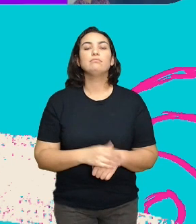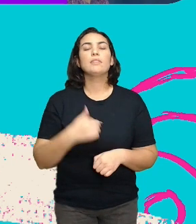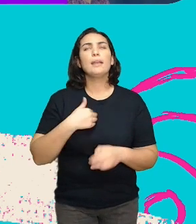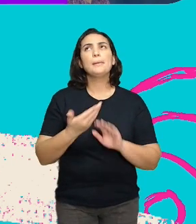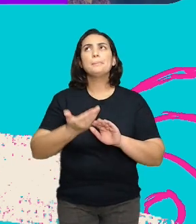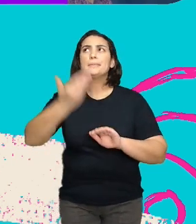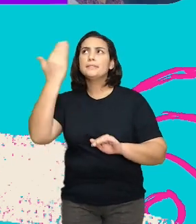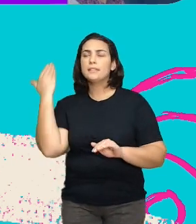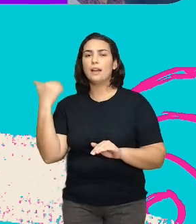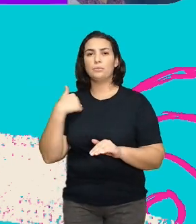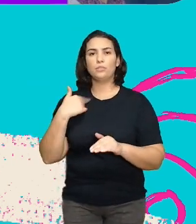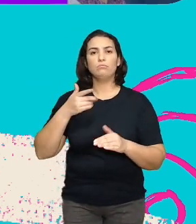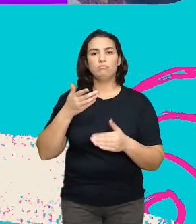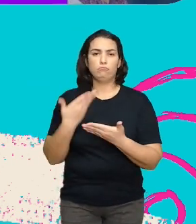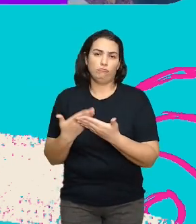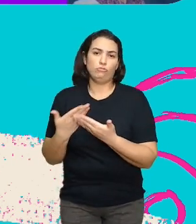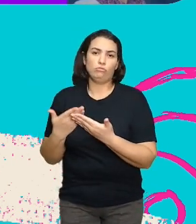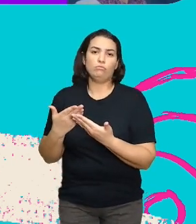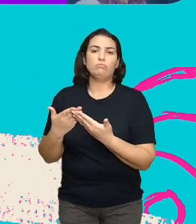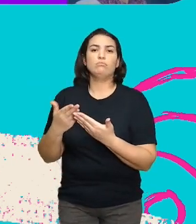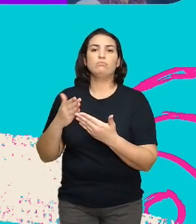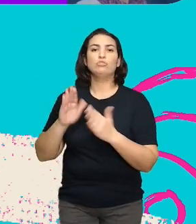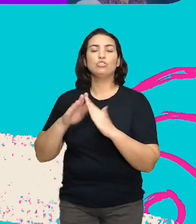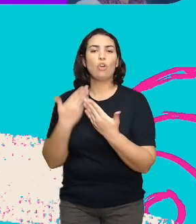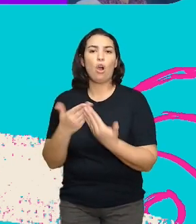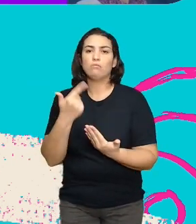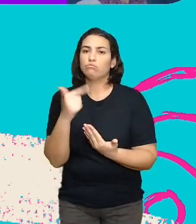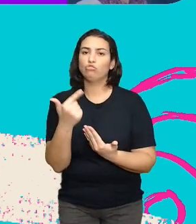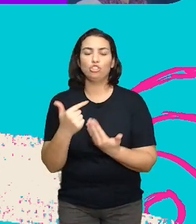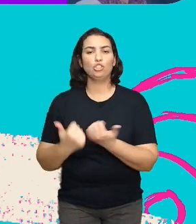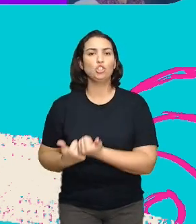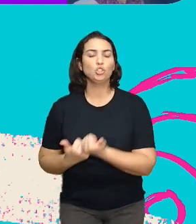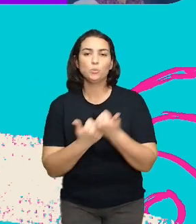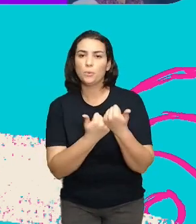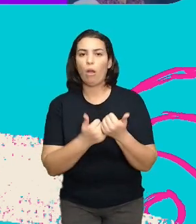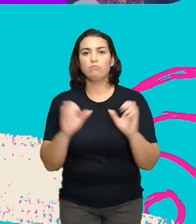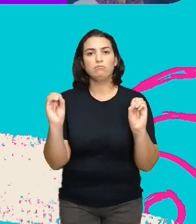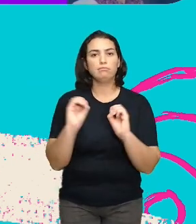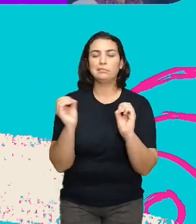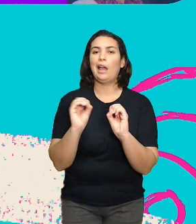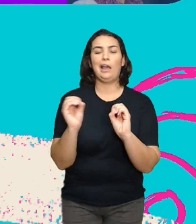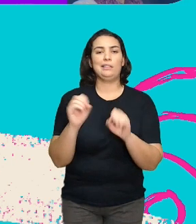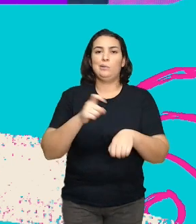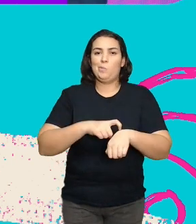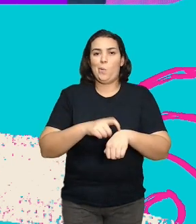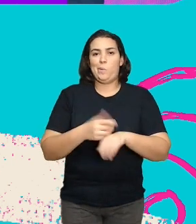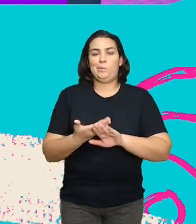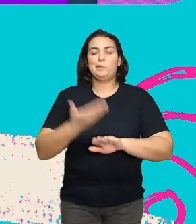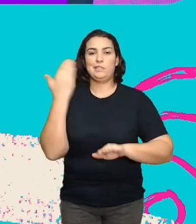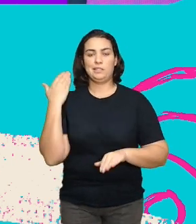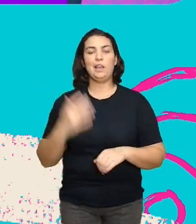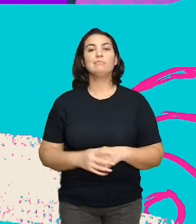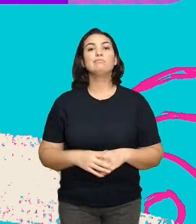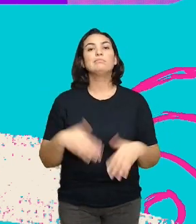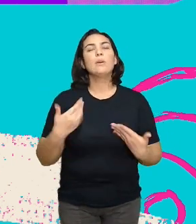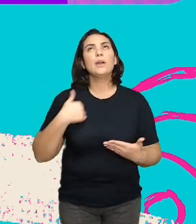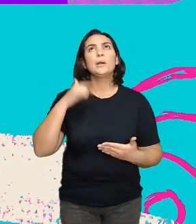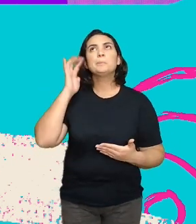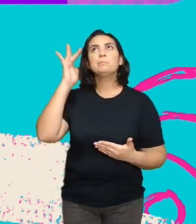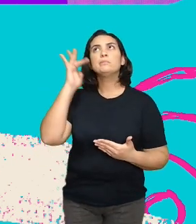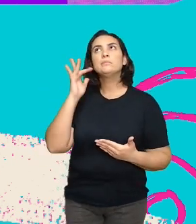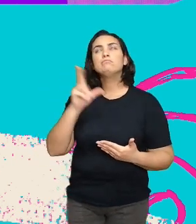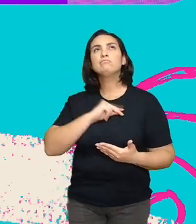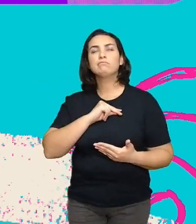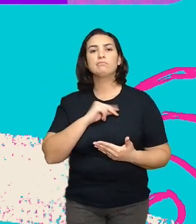uma escola que não tinha muito suporte, uma escola municipal naquele momento, eu falei, poxa, a primeira coisa